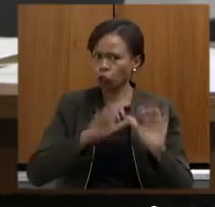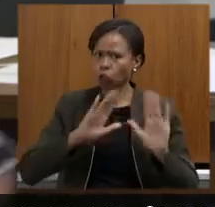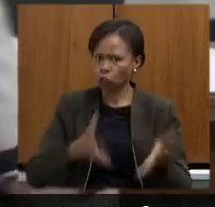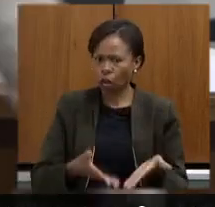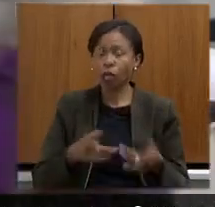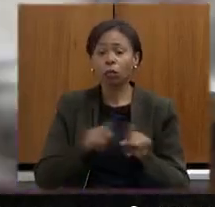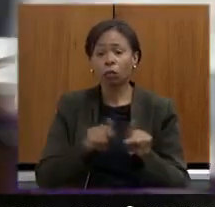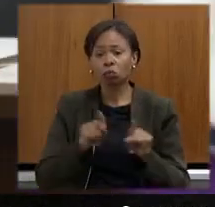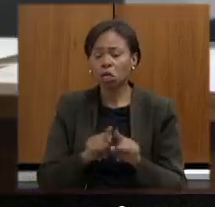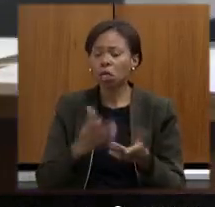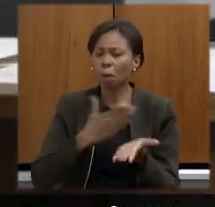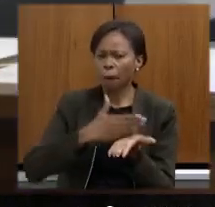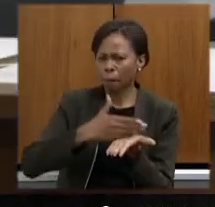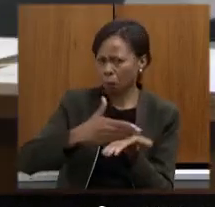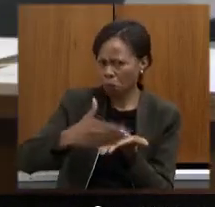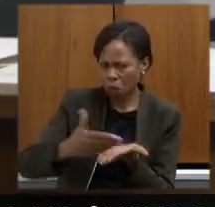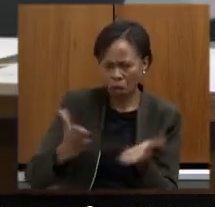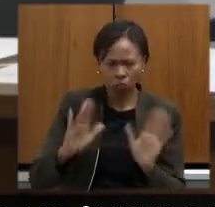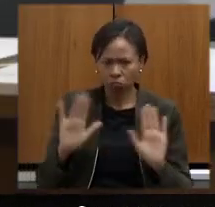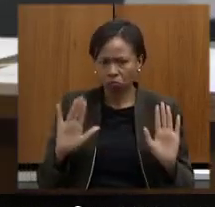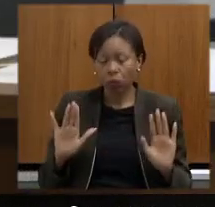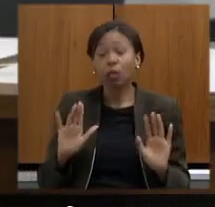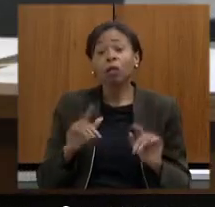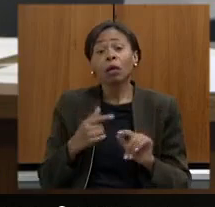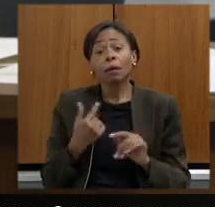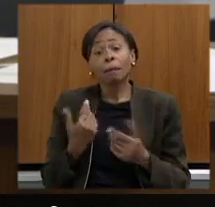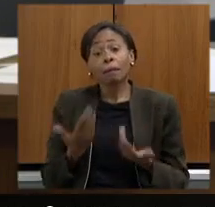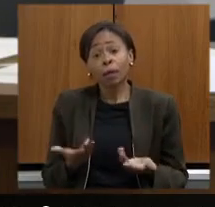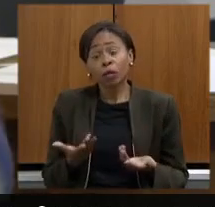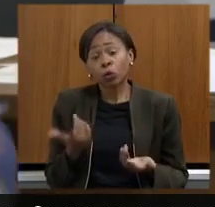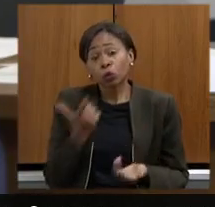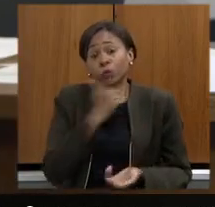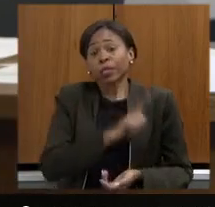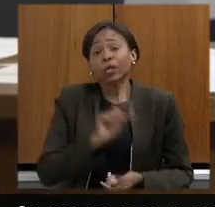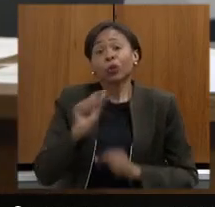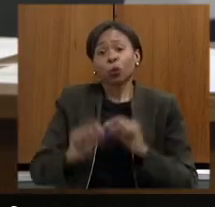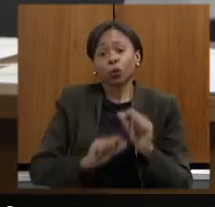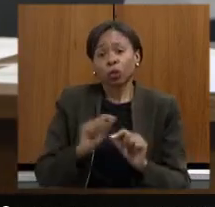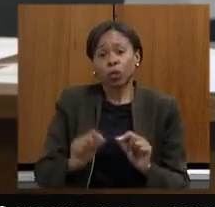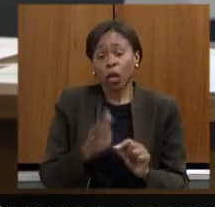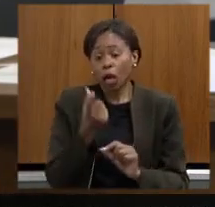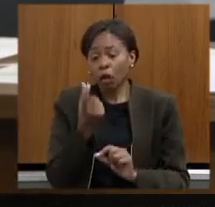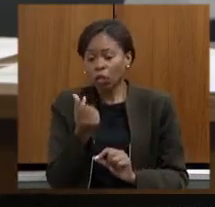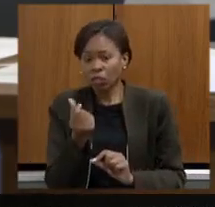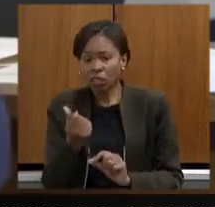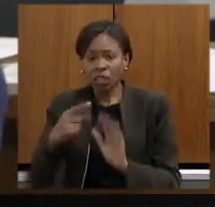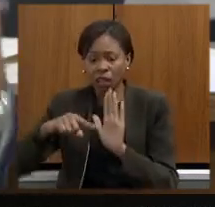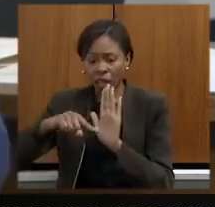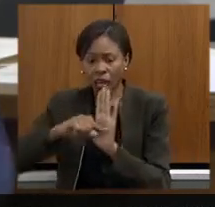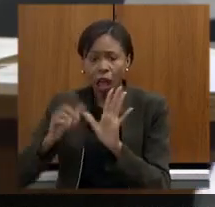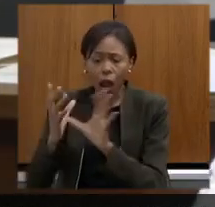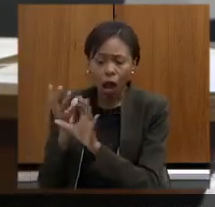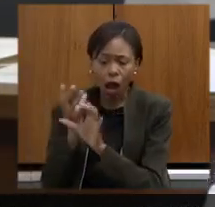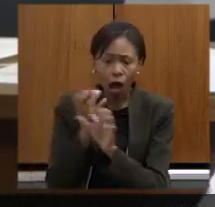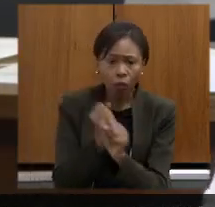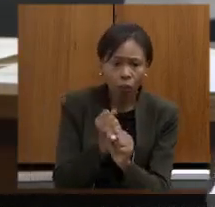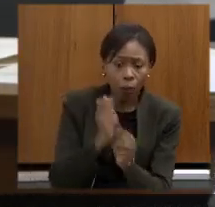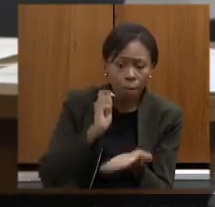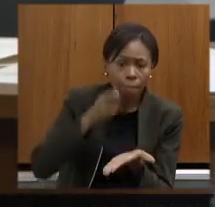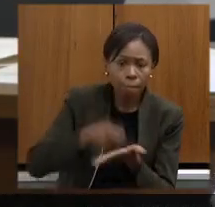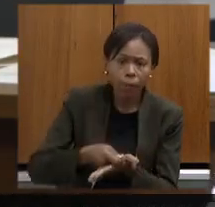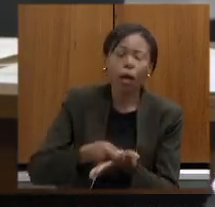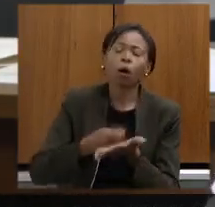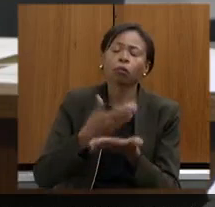refinanciado que seja enfim ter colocado o caixa né é mais em ordem que nos dá a condição de